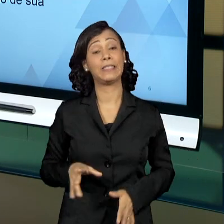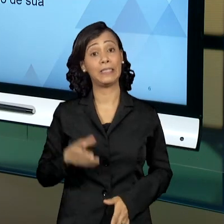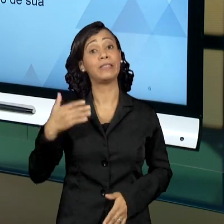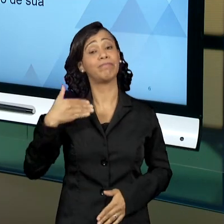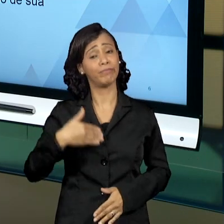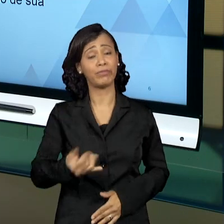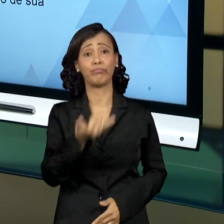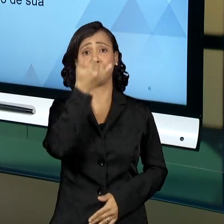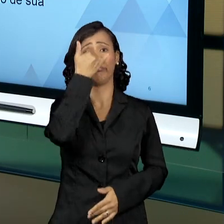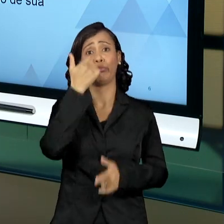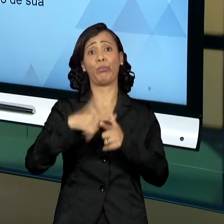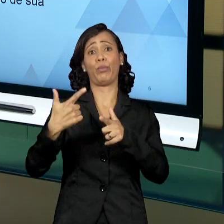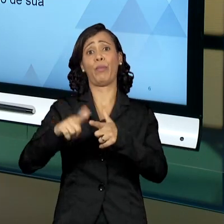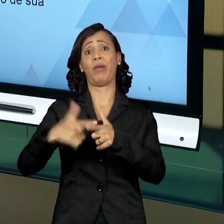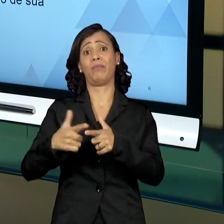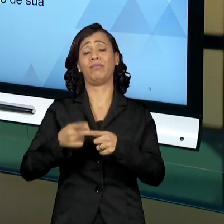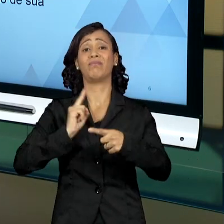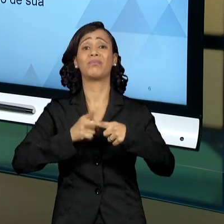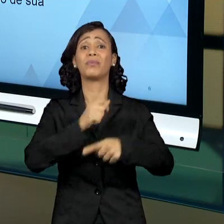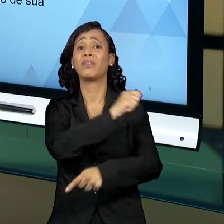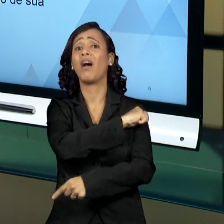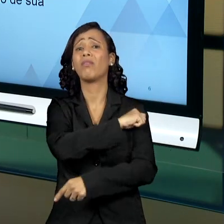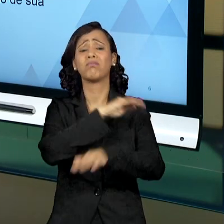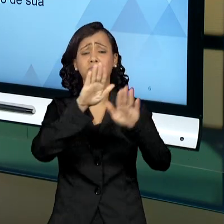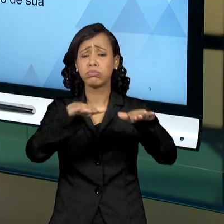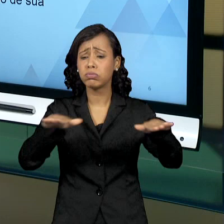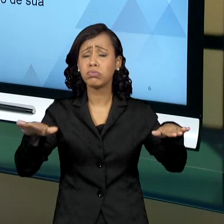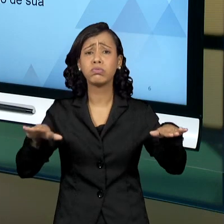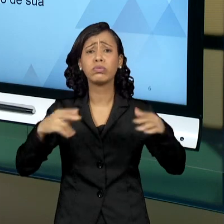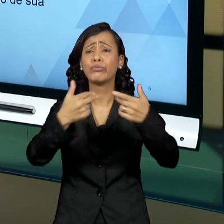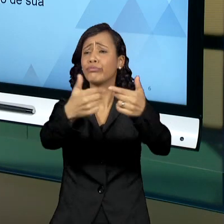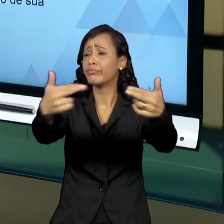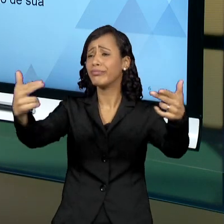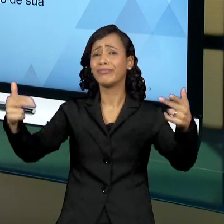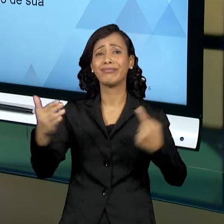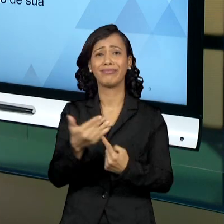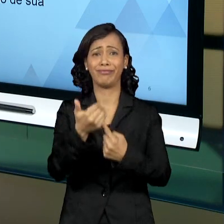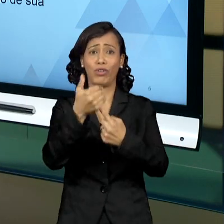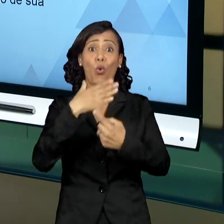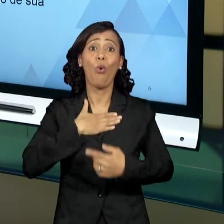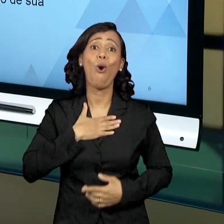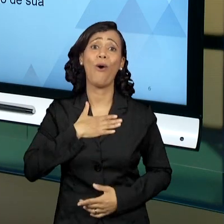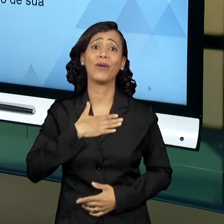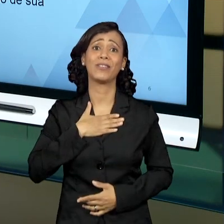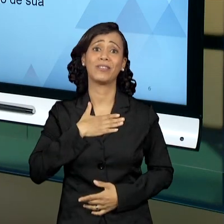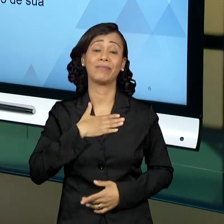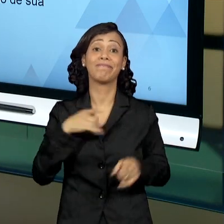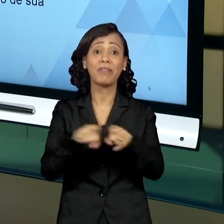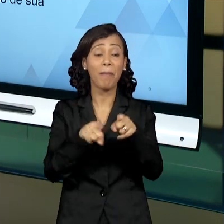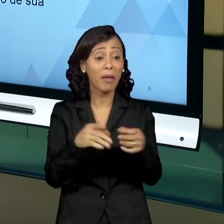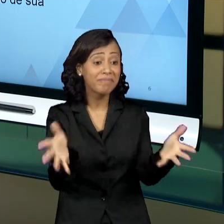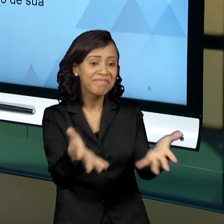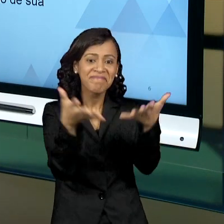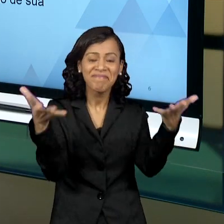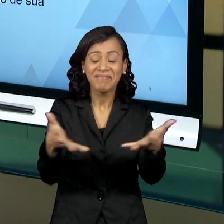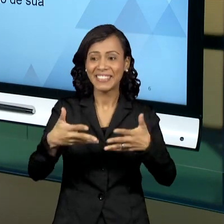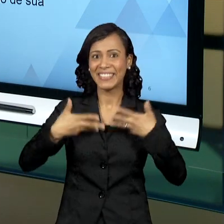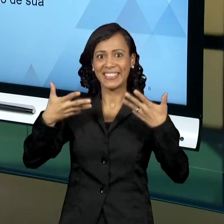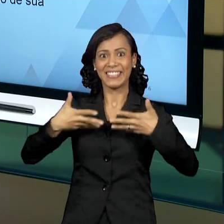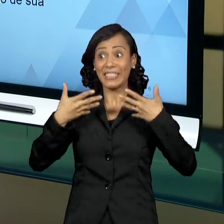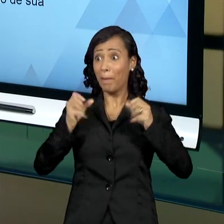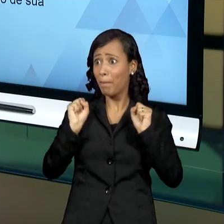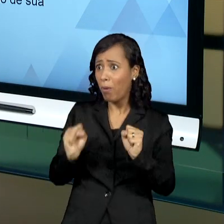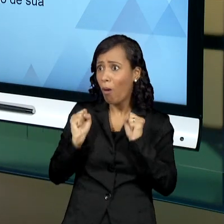na aprendizagem. Porque a tecnologia por si só, ela é motivadora, né? Por conta desse contexto dos nativos